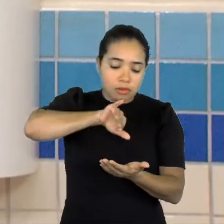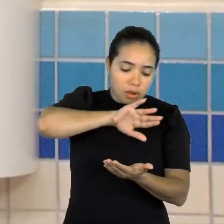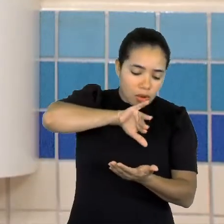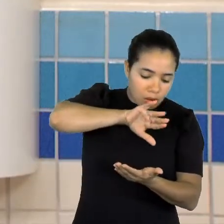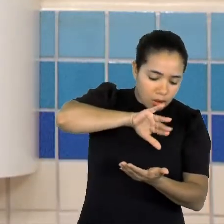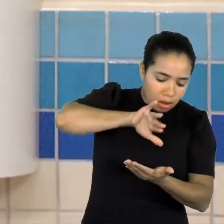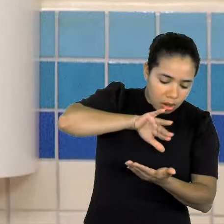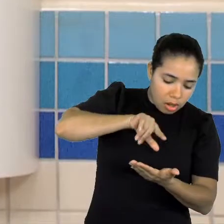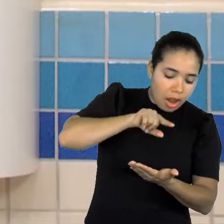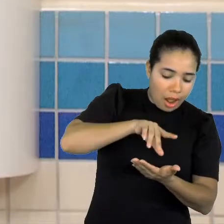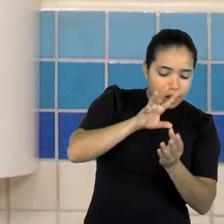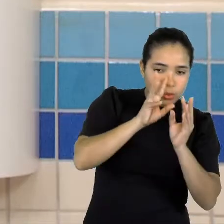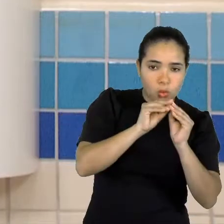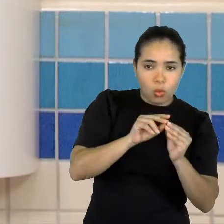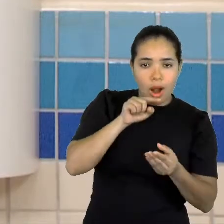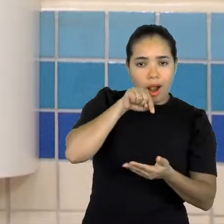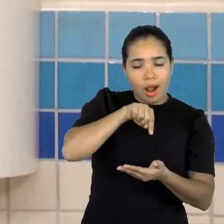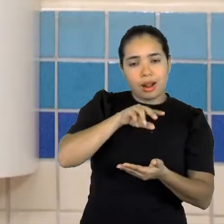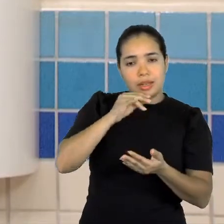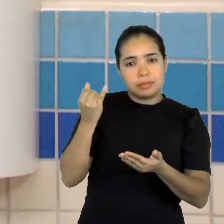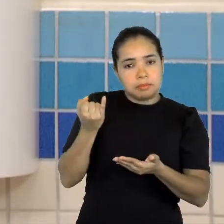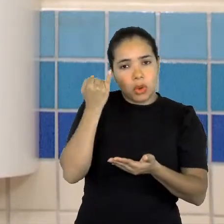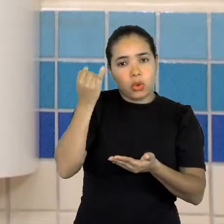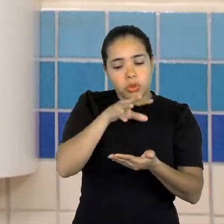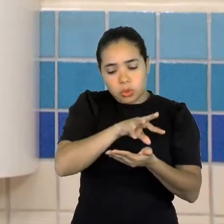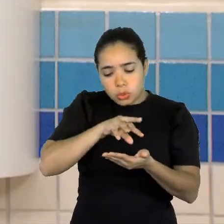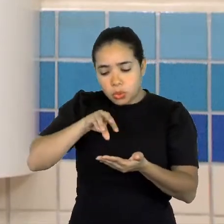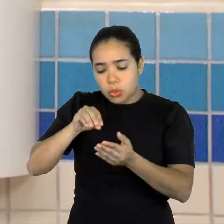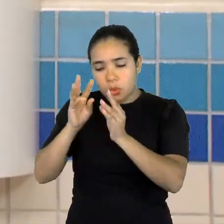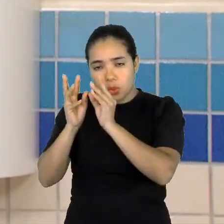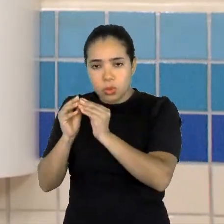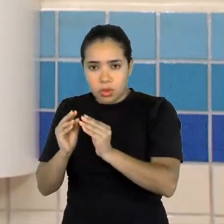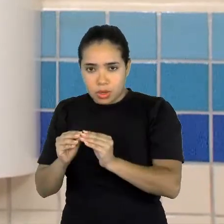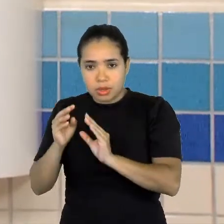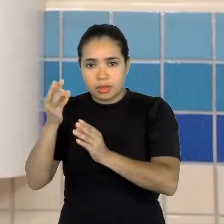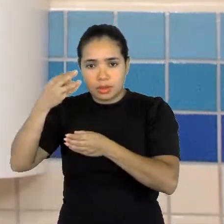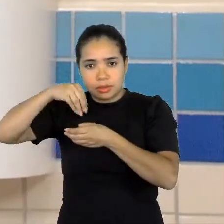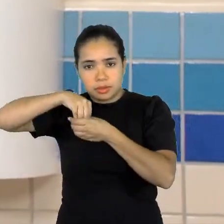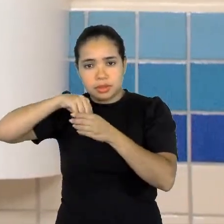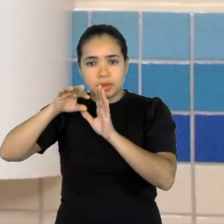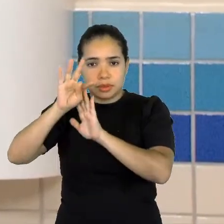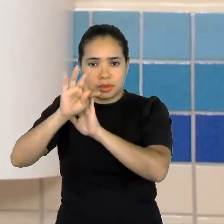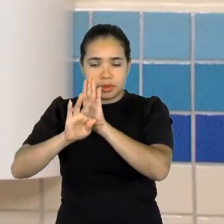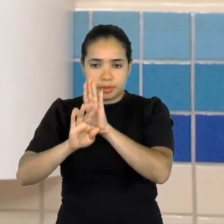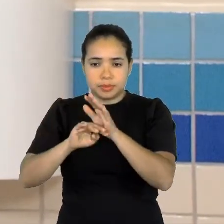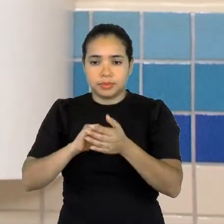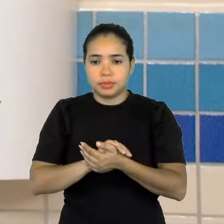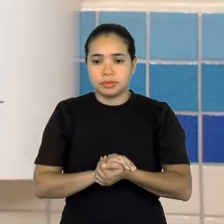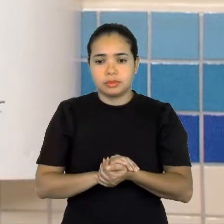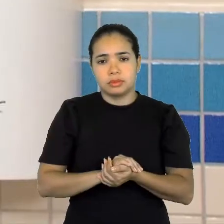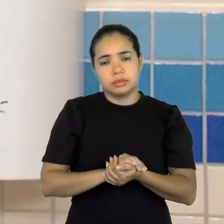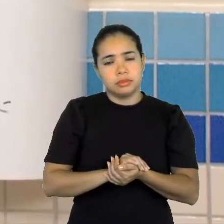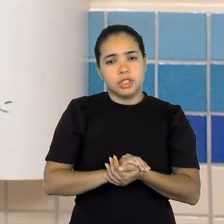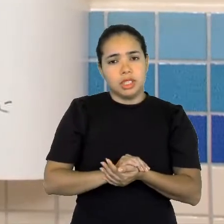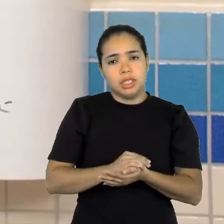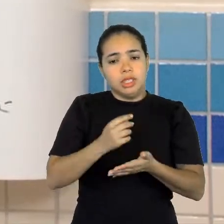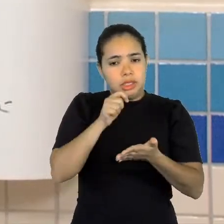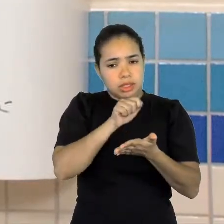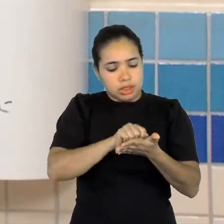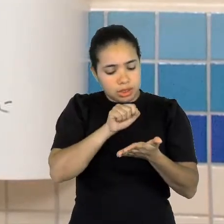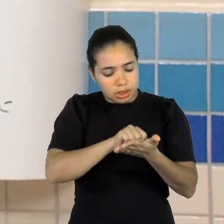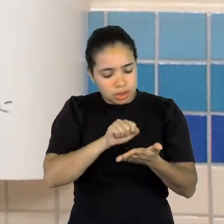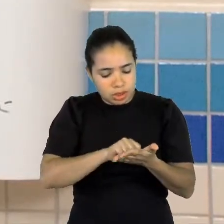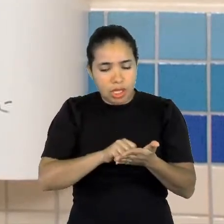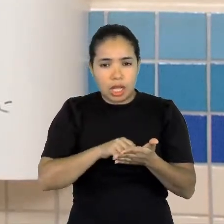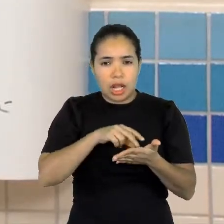aquilo lá é importante e necessário eu colocar no meu texto, tá? Ao escrever, quando eu estiver escrevendo,